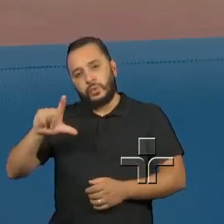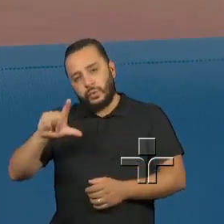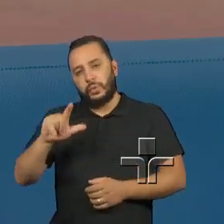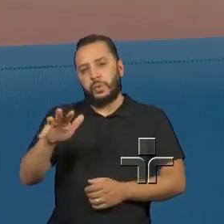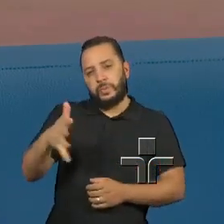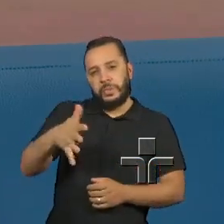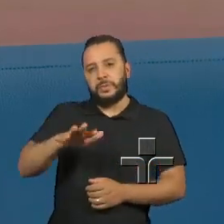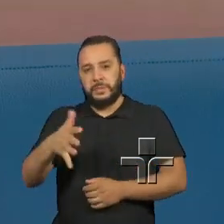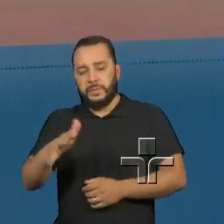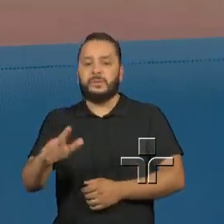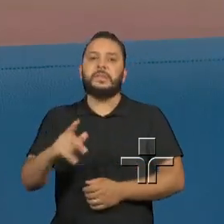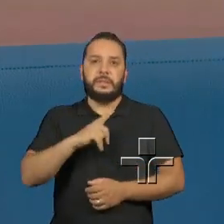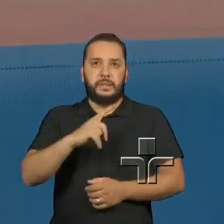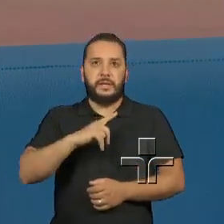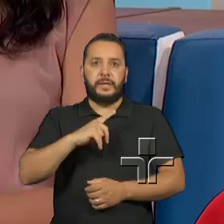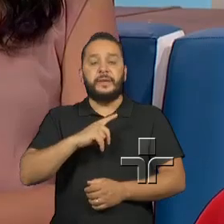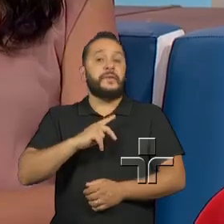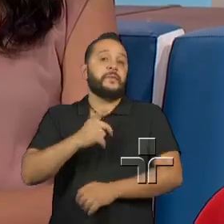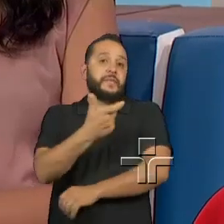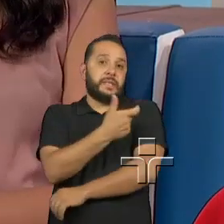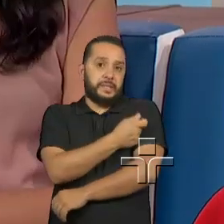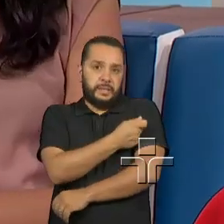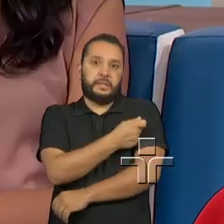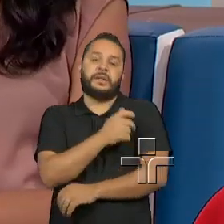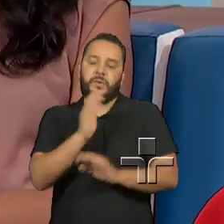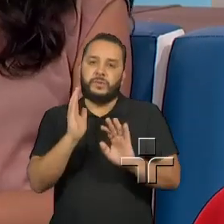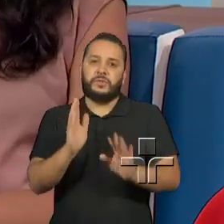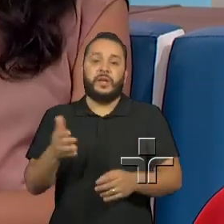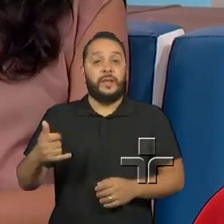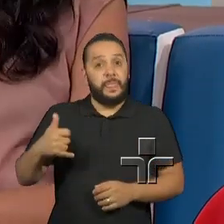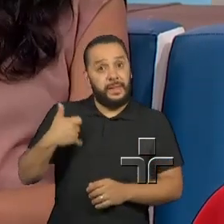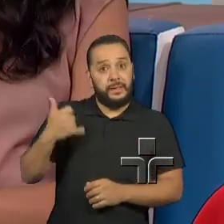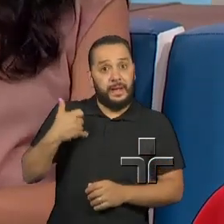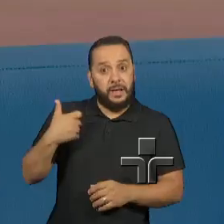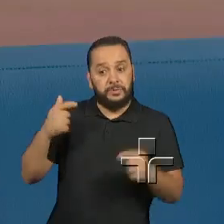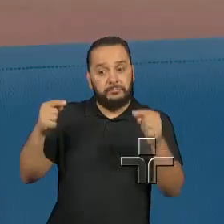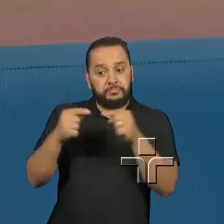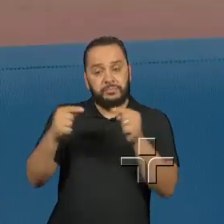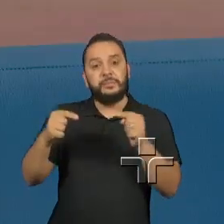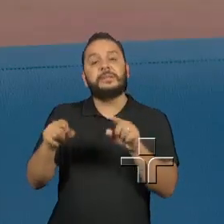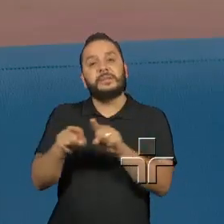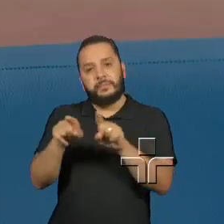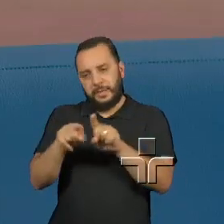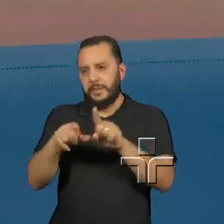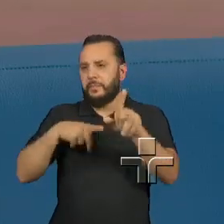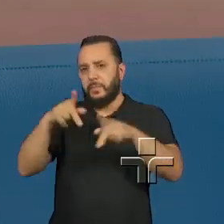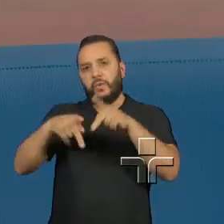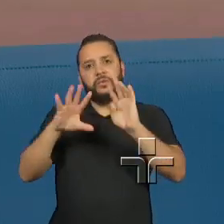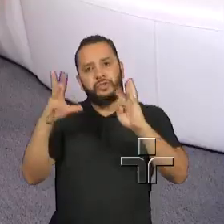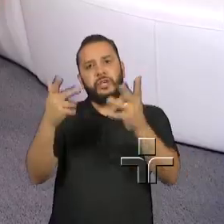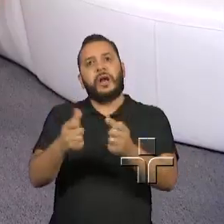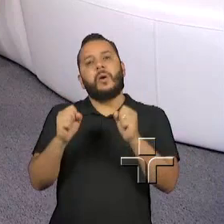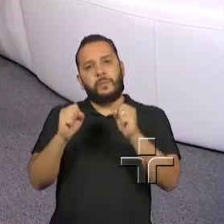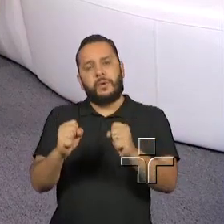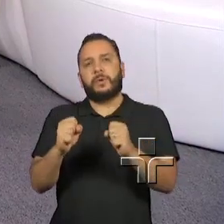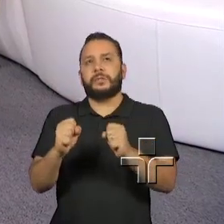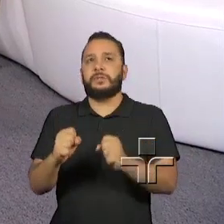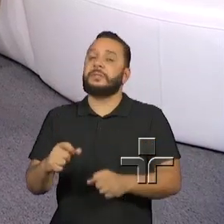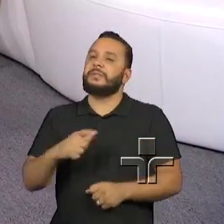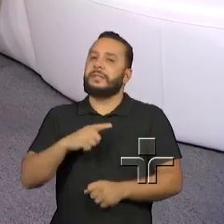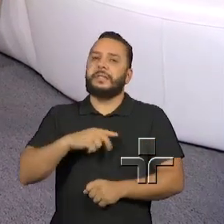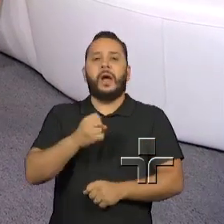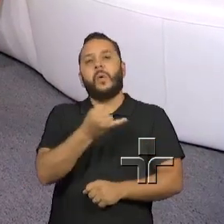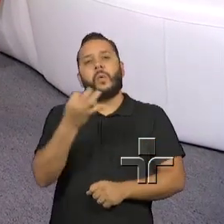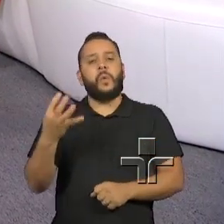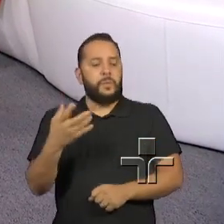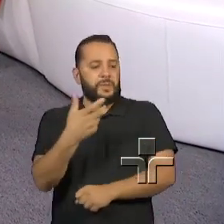de, principalmente, idades de risco inicialmente, mas depois toda a população pode se vacinar também. Porque tem algumas vacinas, como